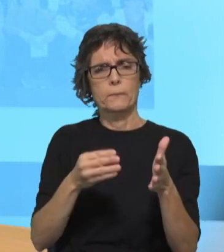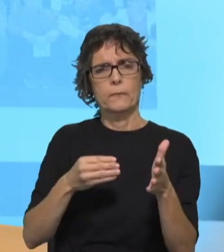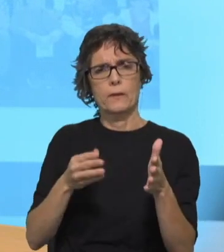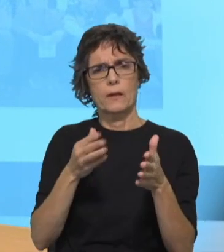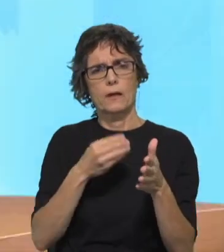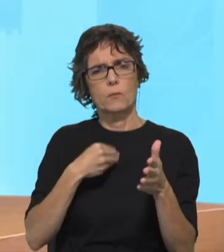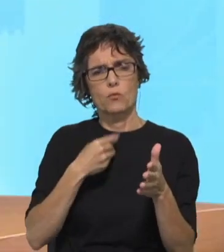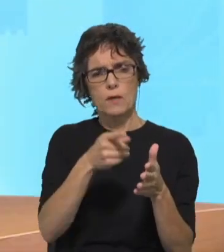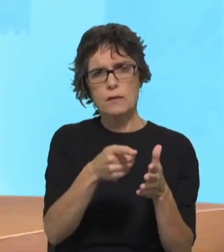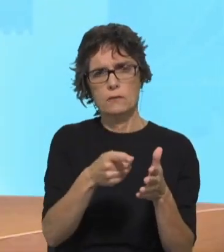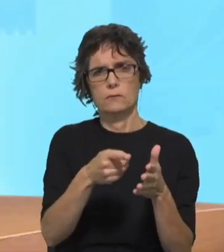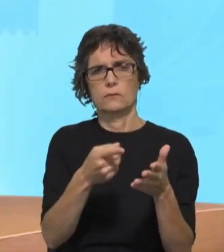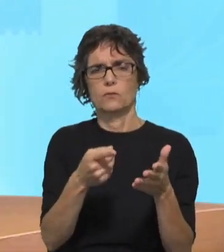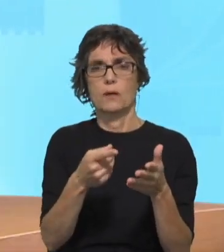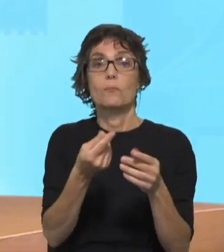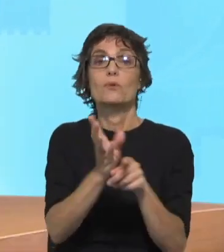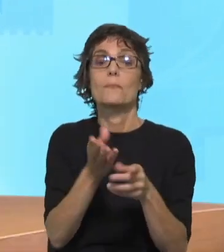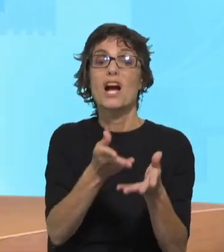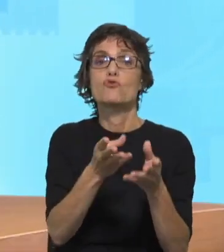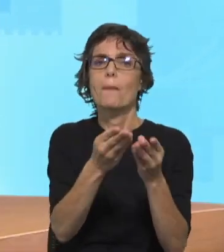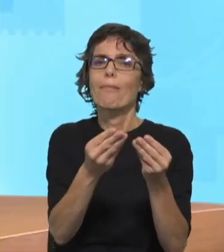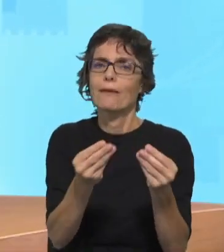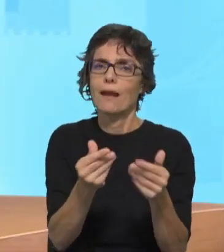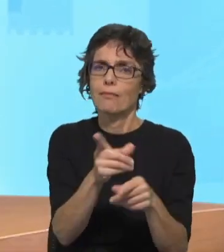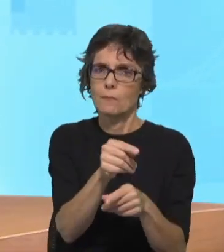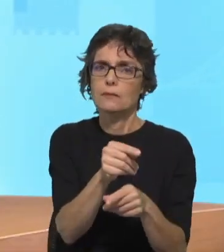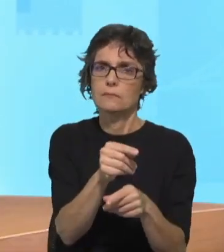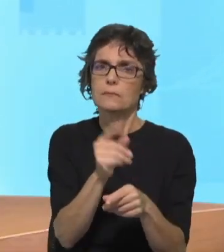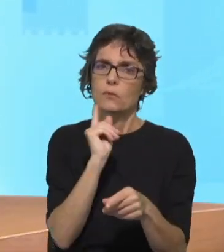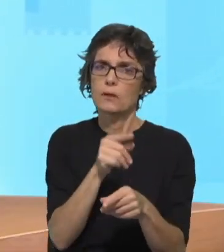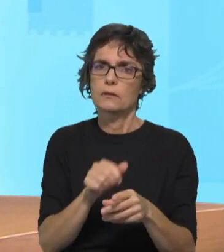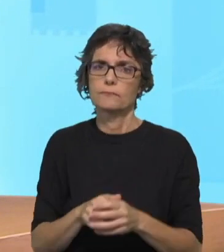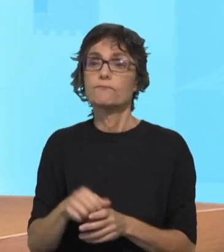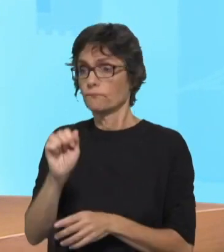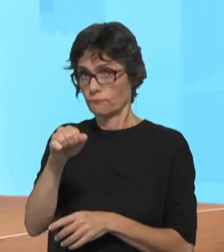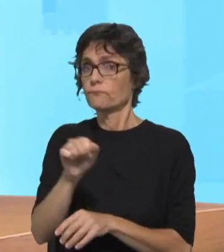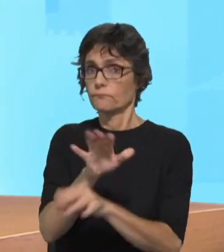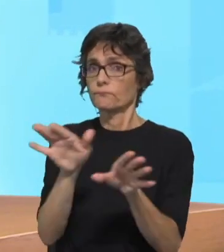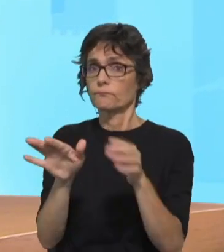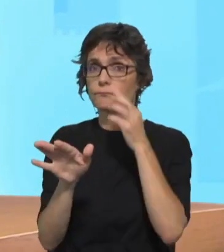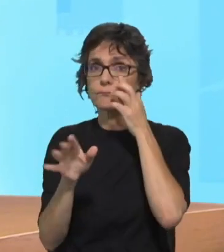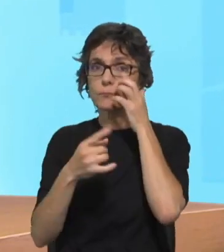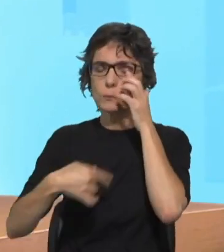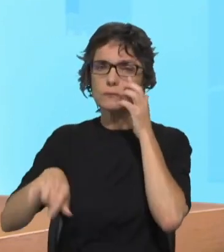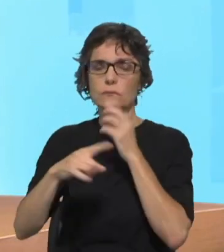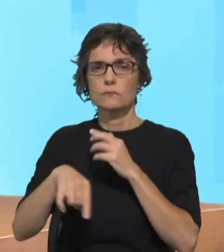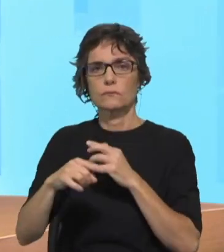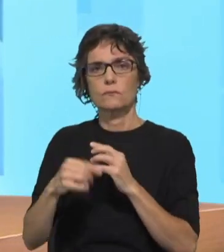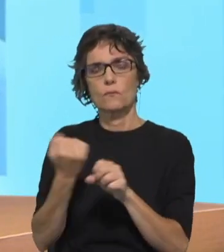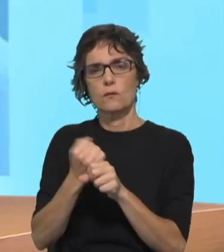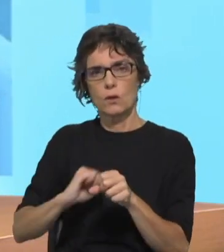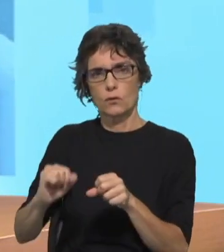pessoas estão, levando também a ajuda material que Exatamente. Isso é muito importante, porque nós deparamos no nosso